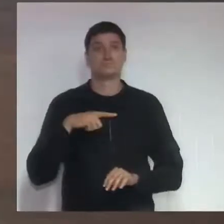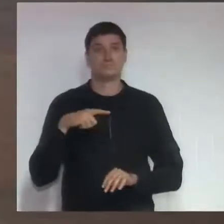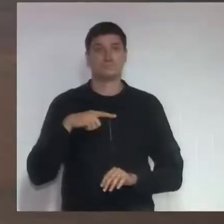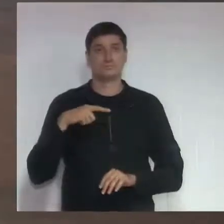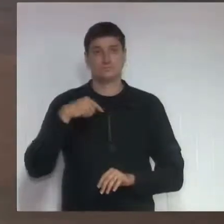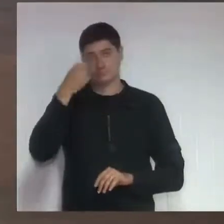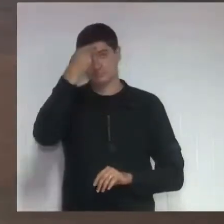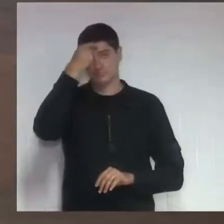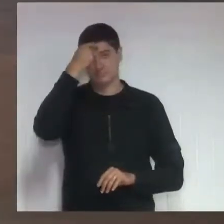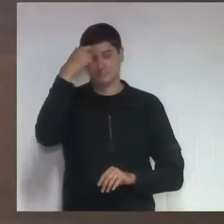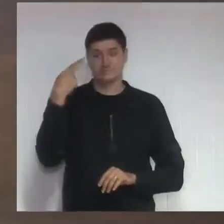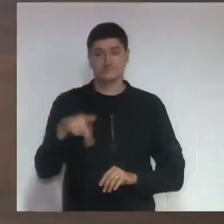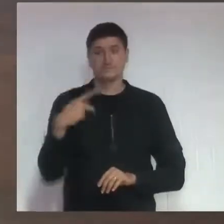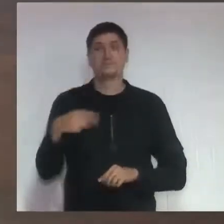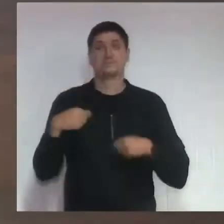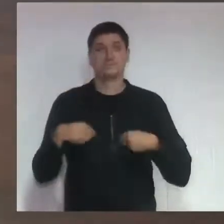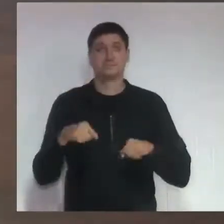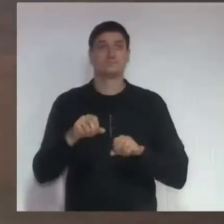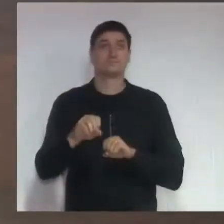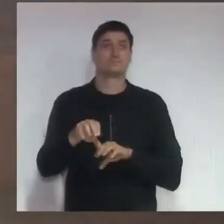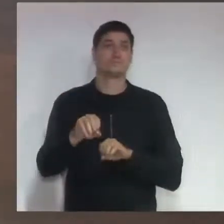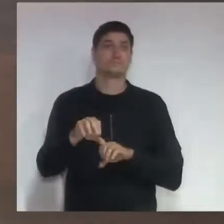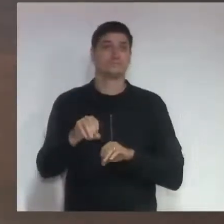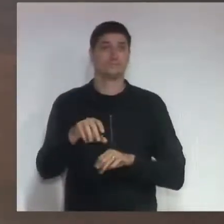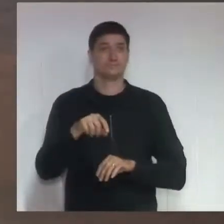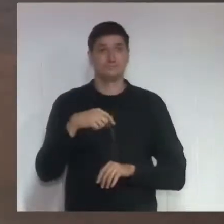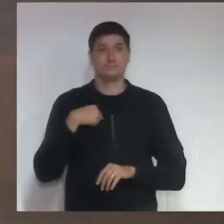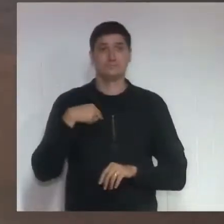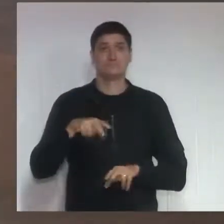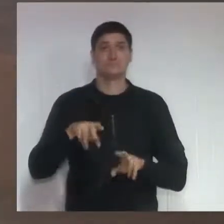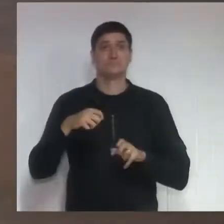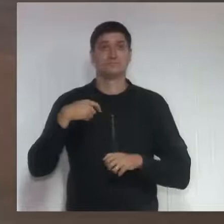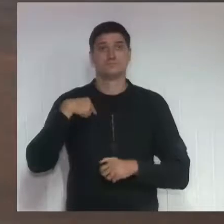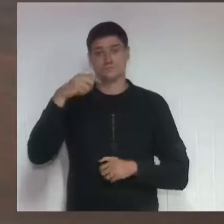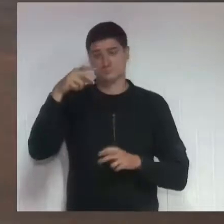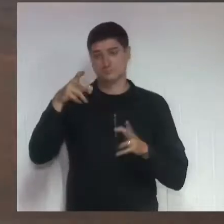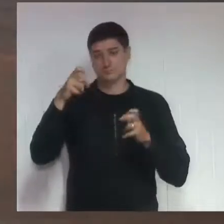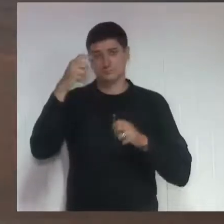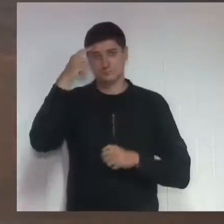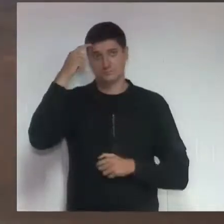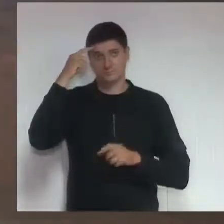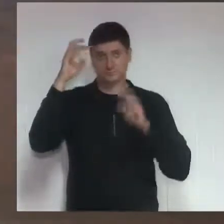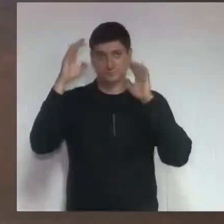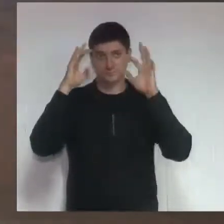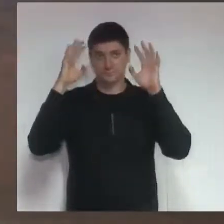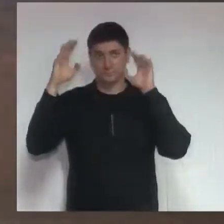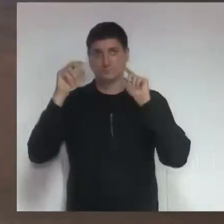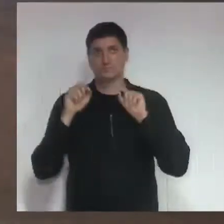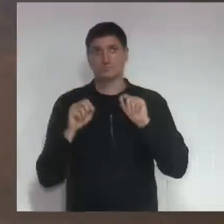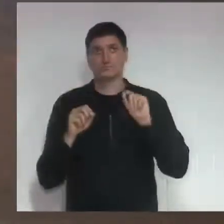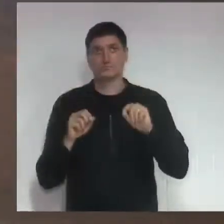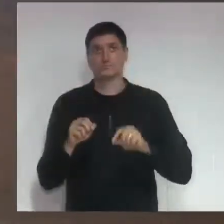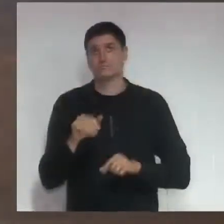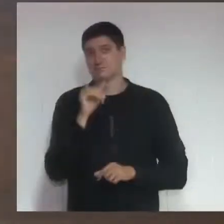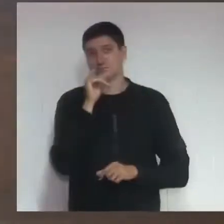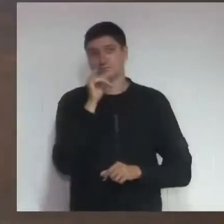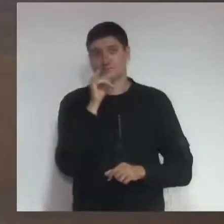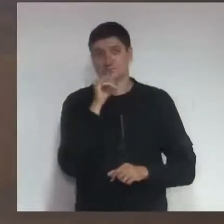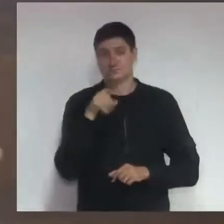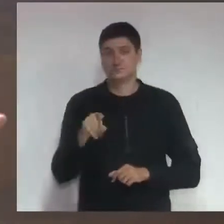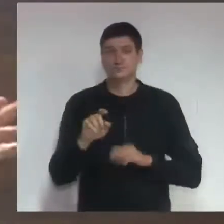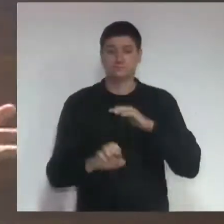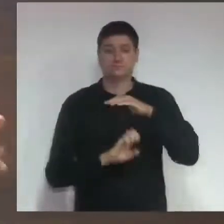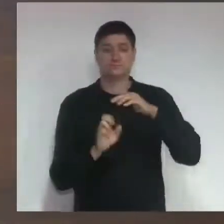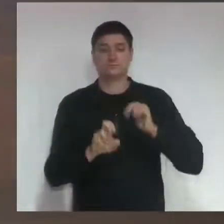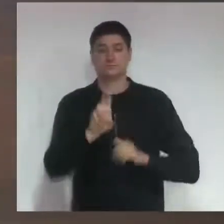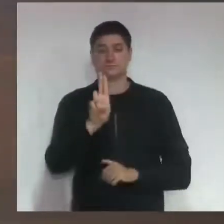para a gente um desafio. O que eu trouxe para a gente refletir nessa noite? Uma instituição tão famosa como a Unesco, que é a